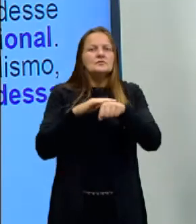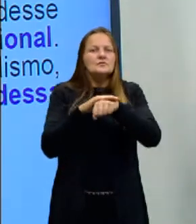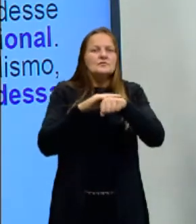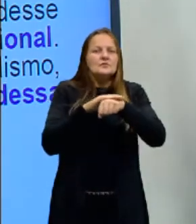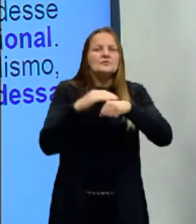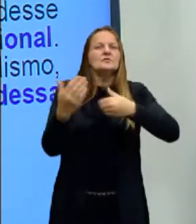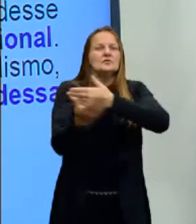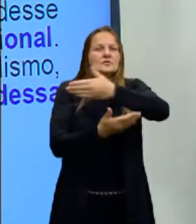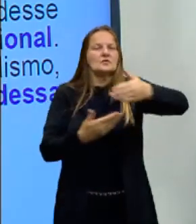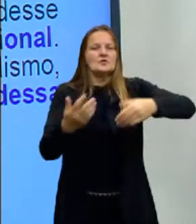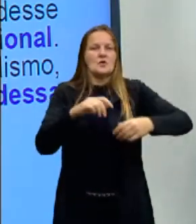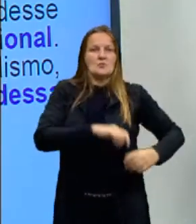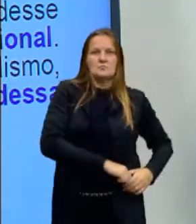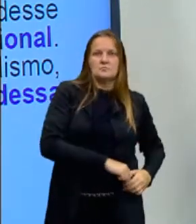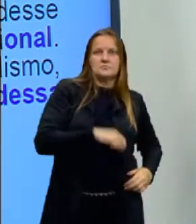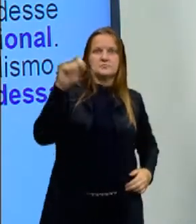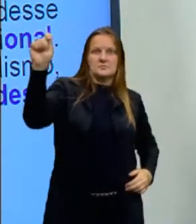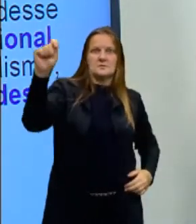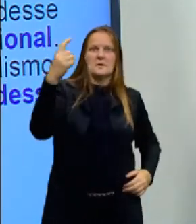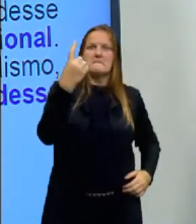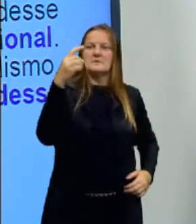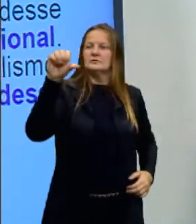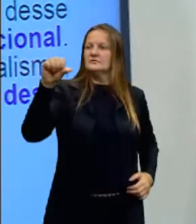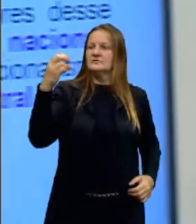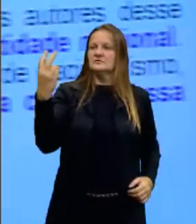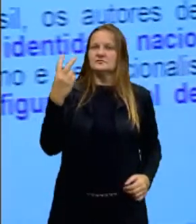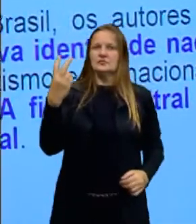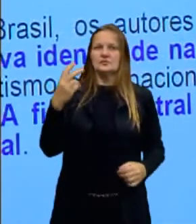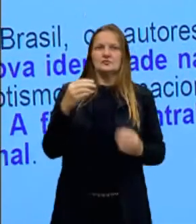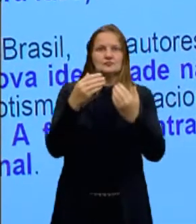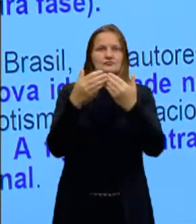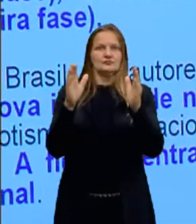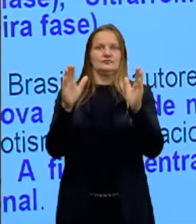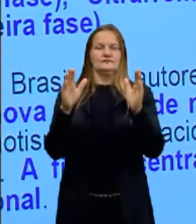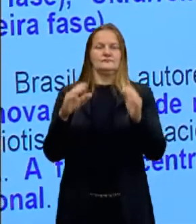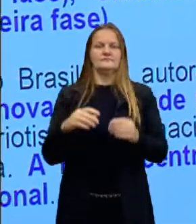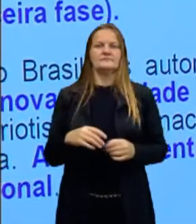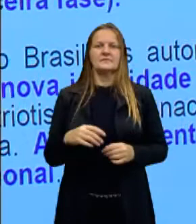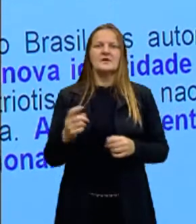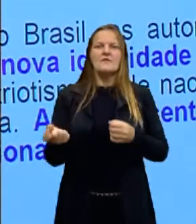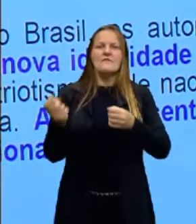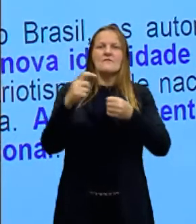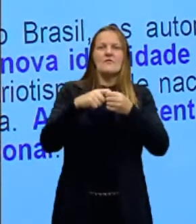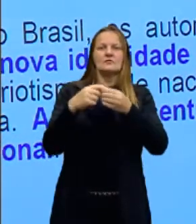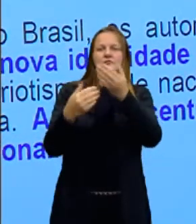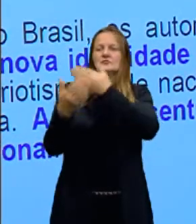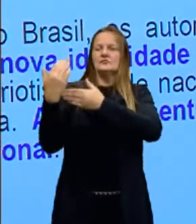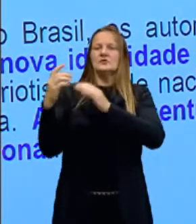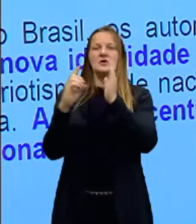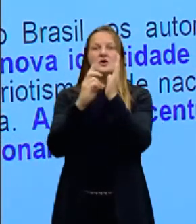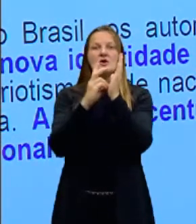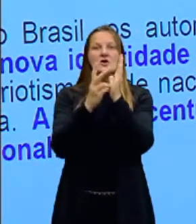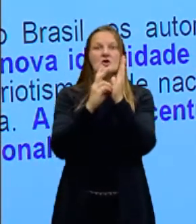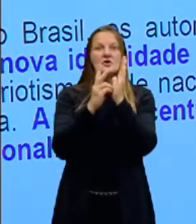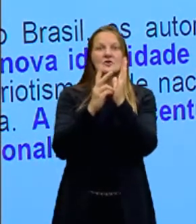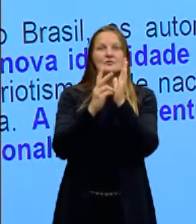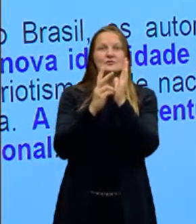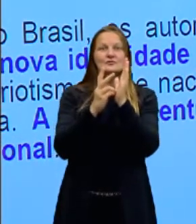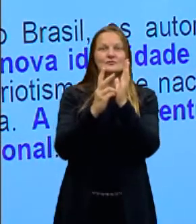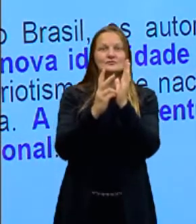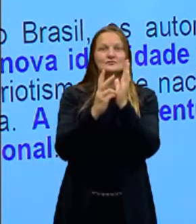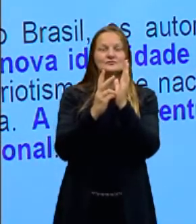falando ele possa Independência 1822 é um pouco depois ele volta por passado o brasileiro e acho o índio como grande herói